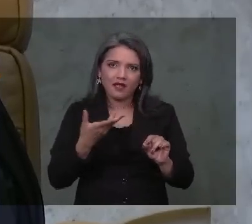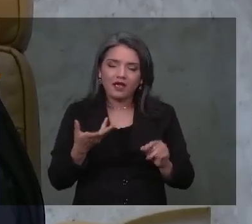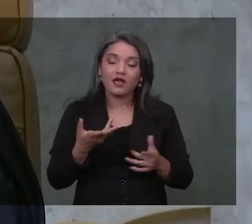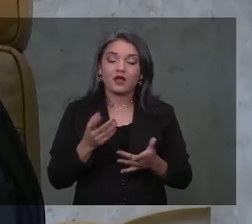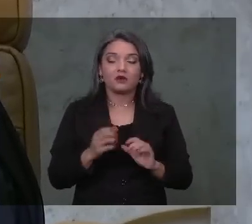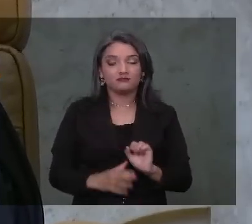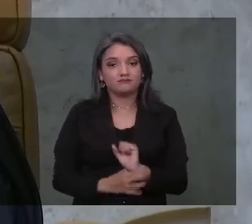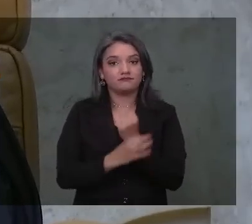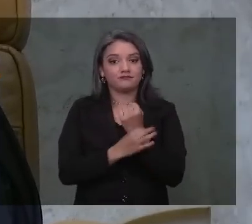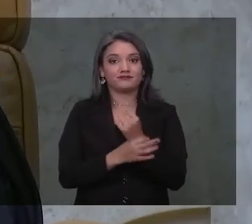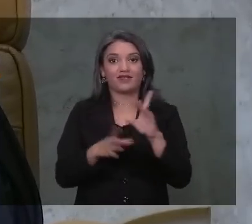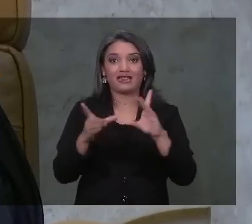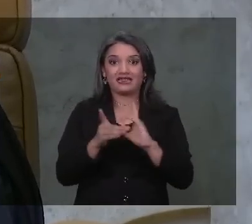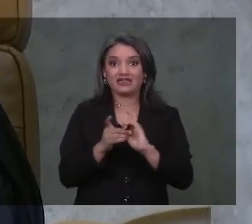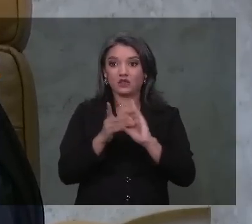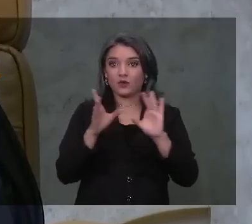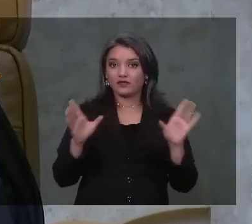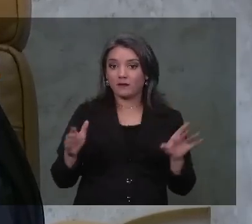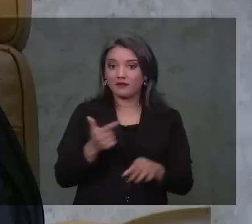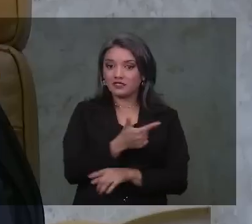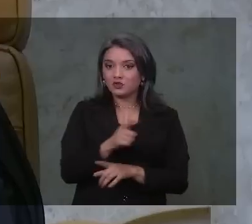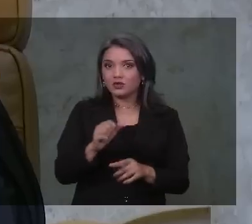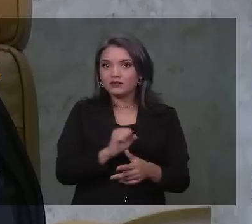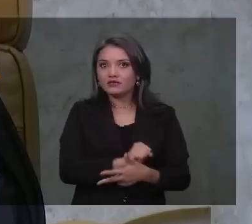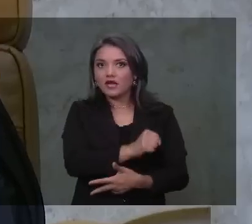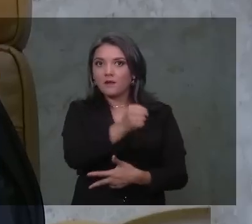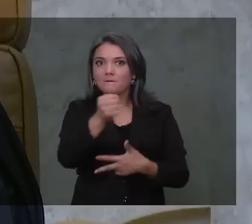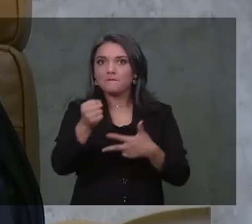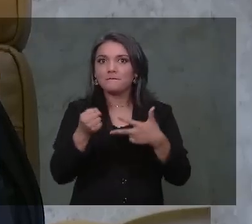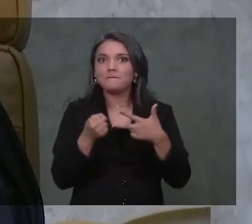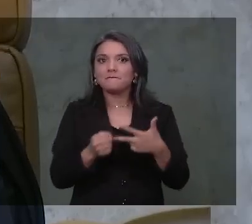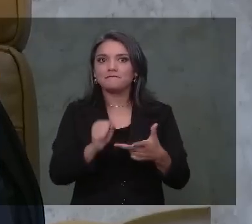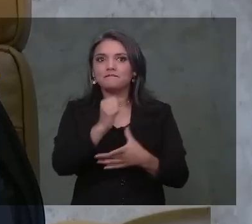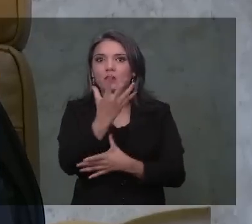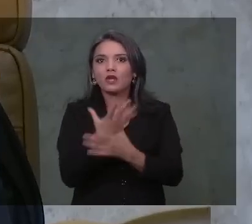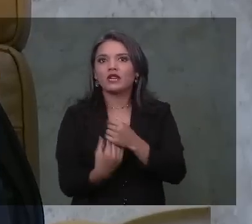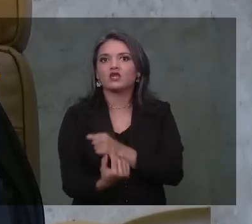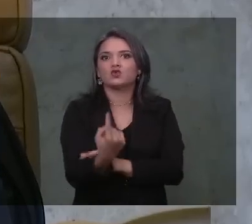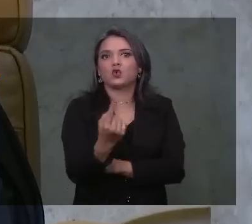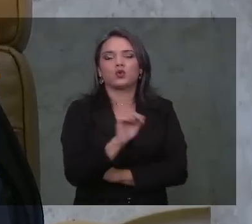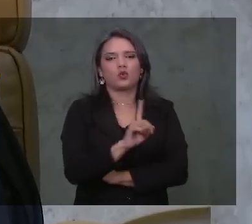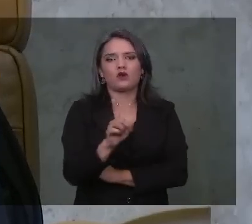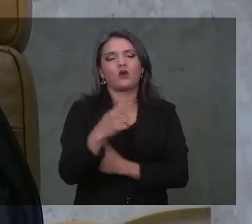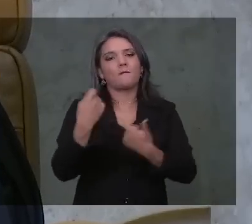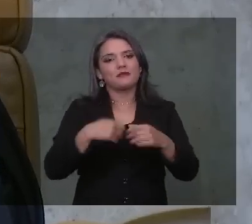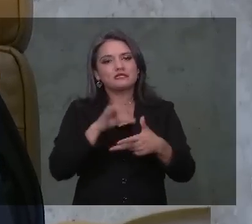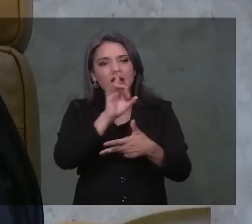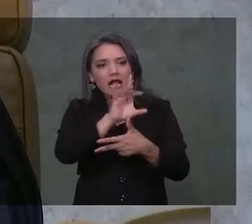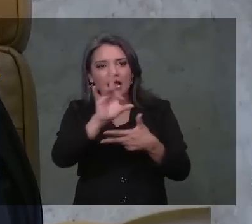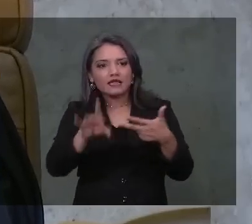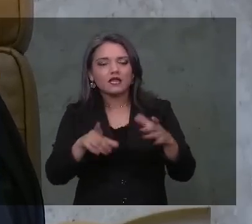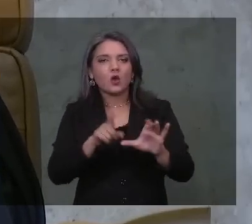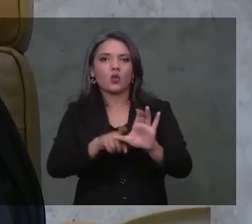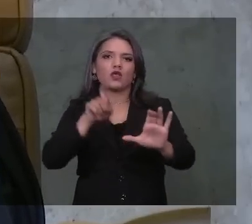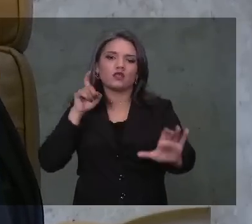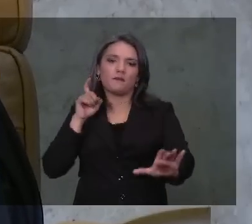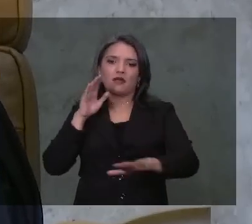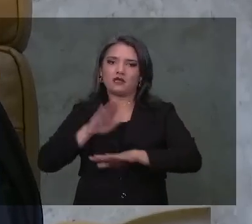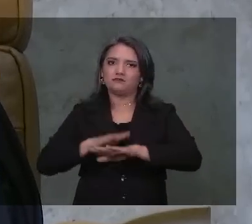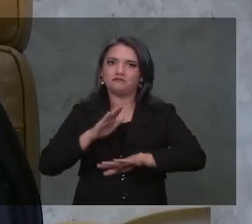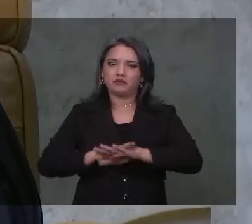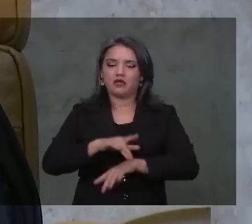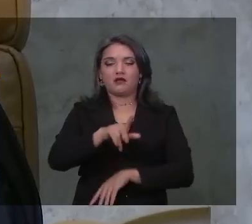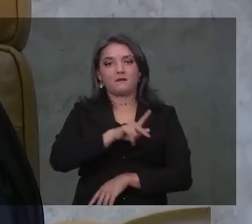Numa democracia, não há poderes hegemônicos. Garantindo a independência de cada um, presidente Arthur